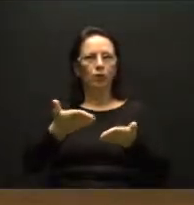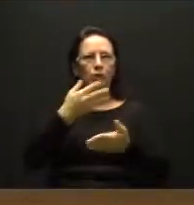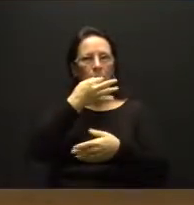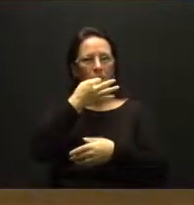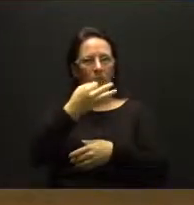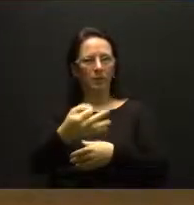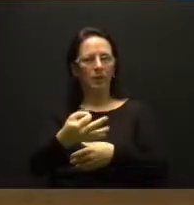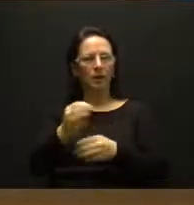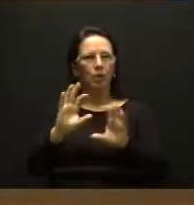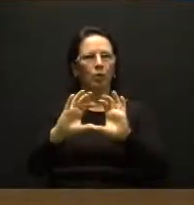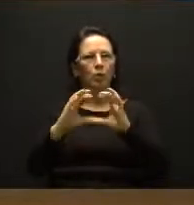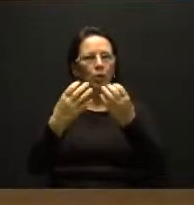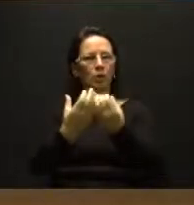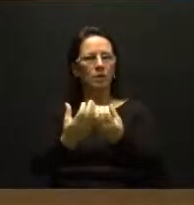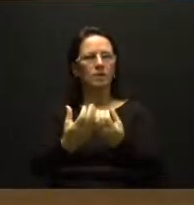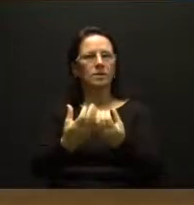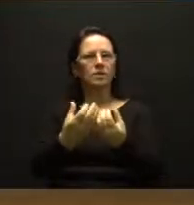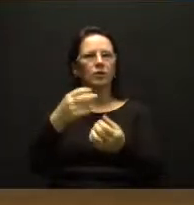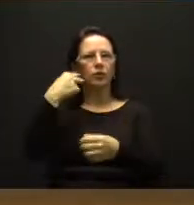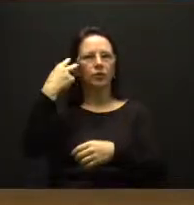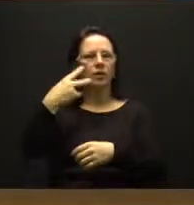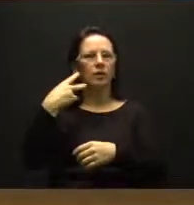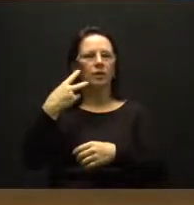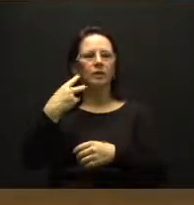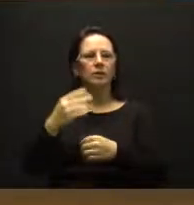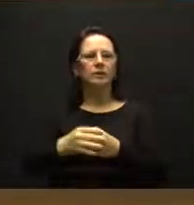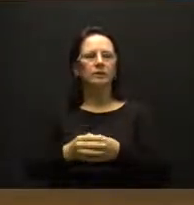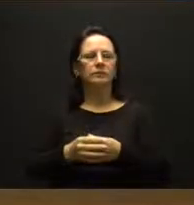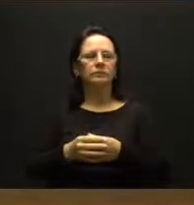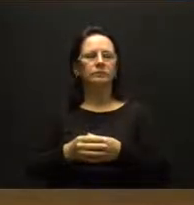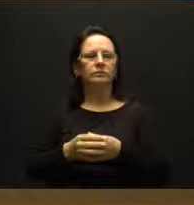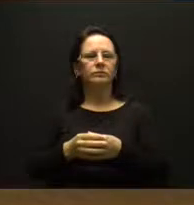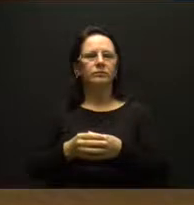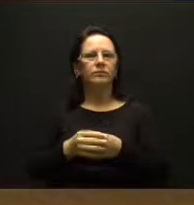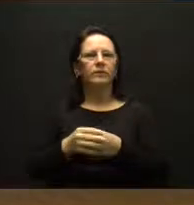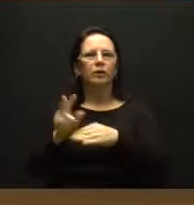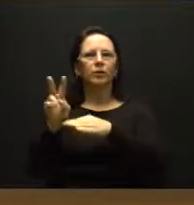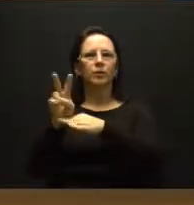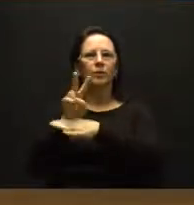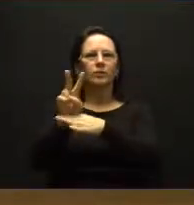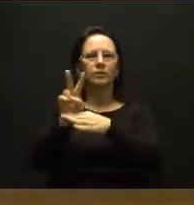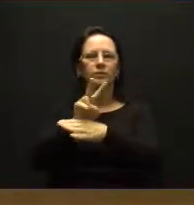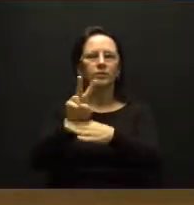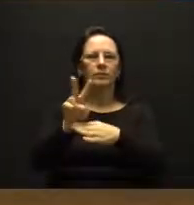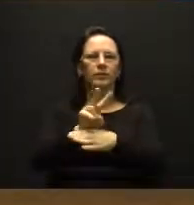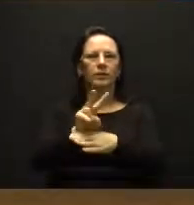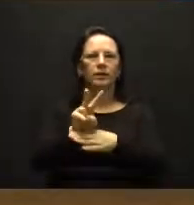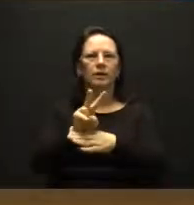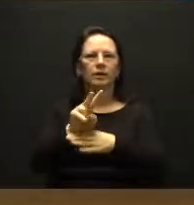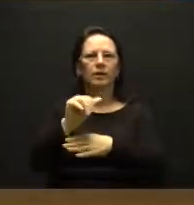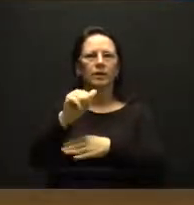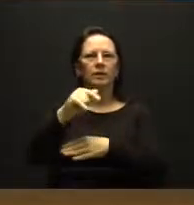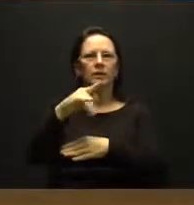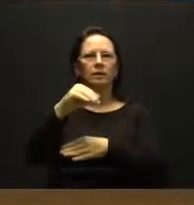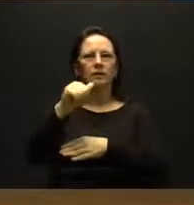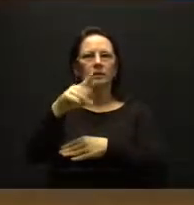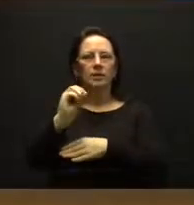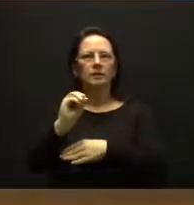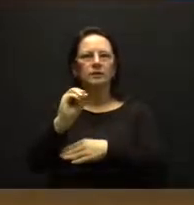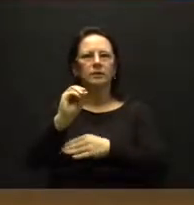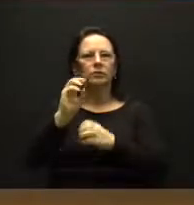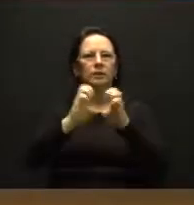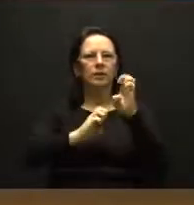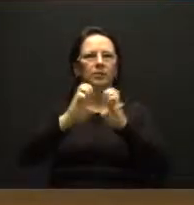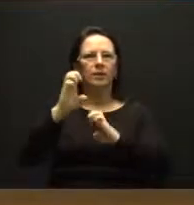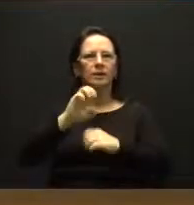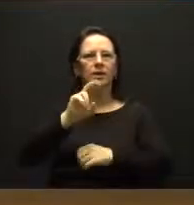uma comissão de vereadores está investigando as ações da empresa usiminas